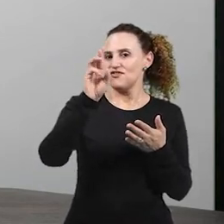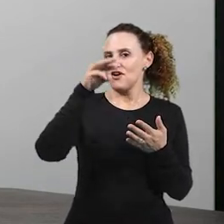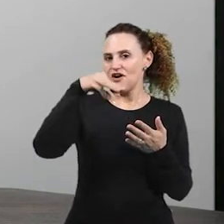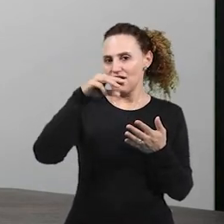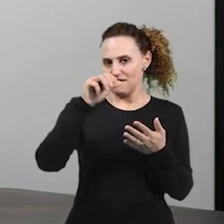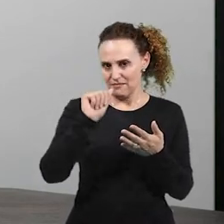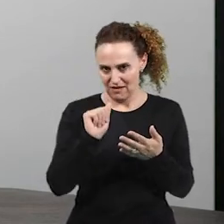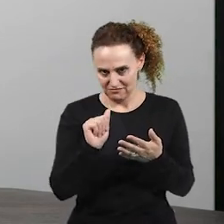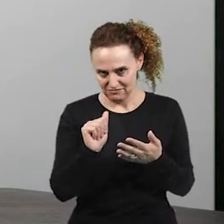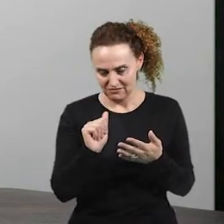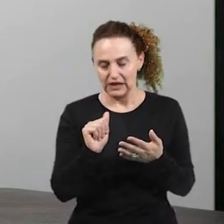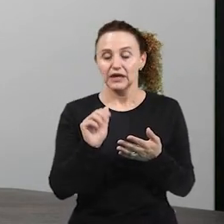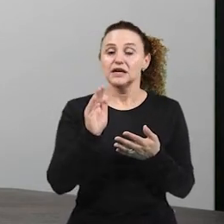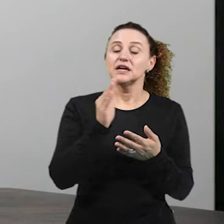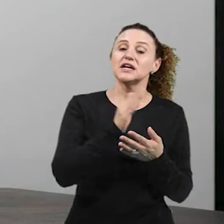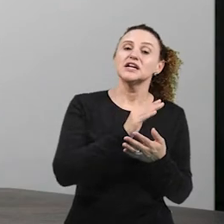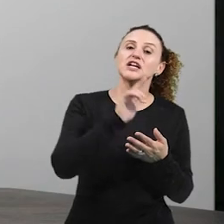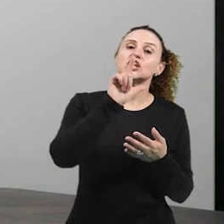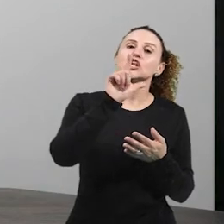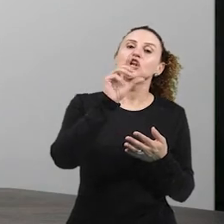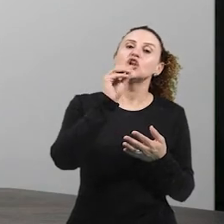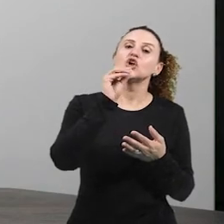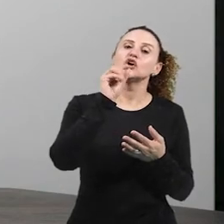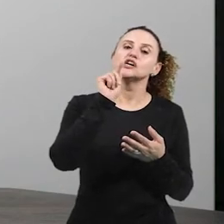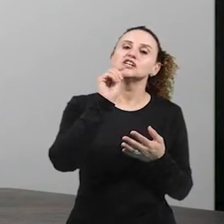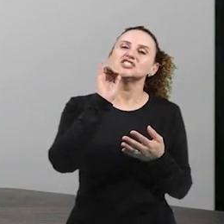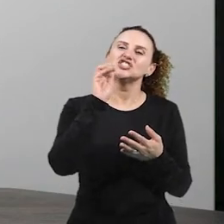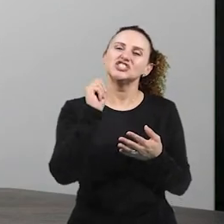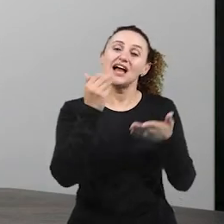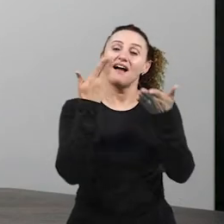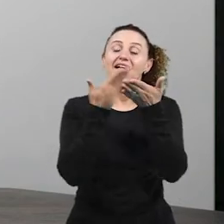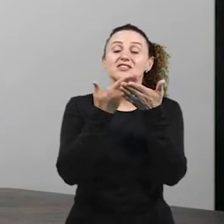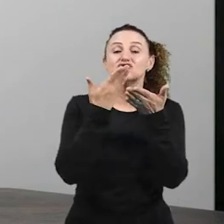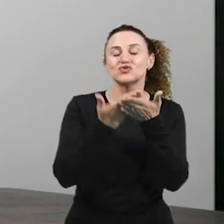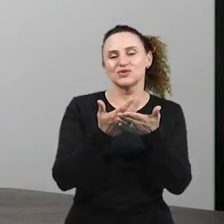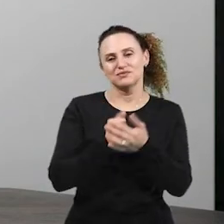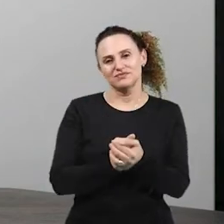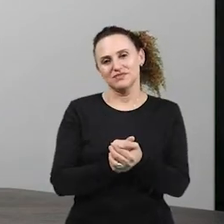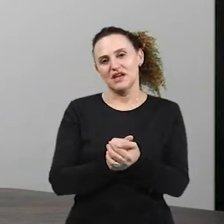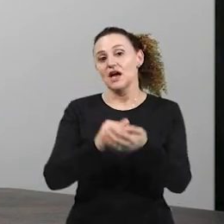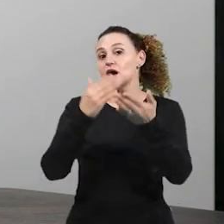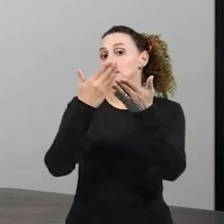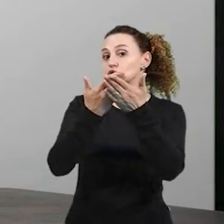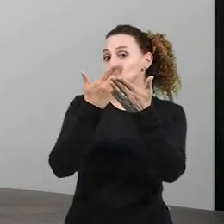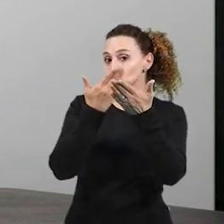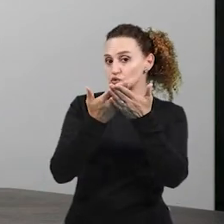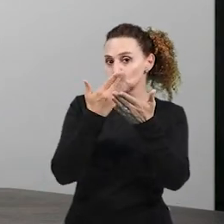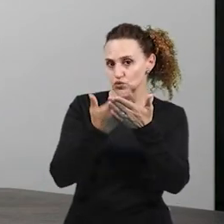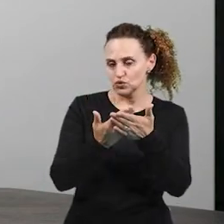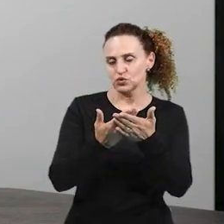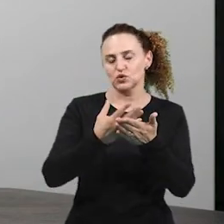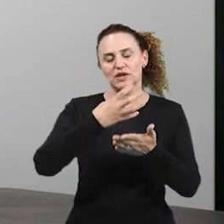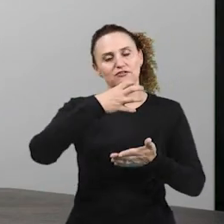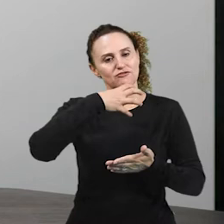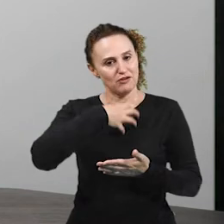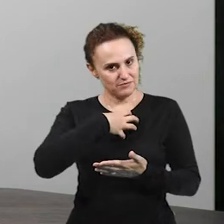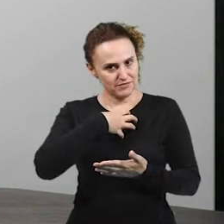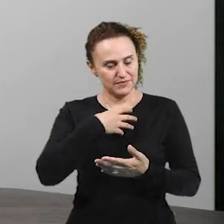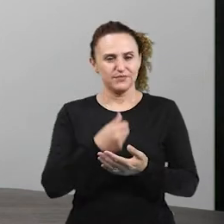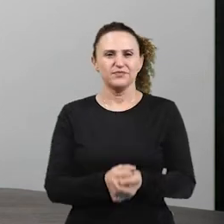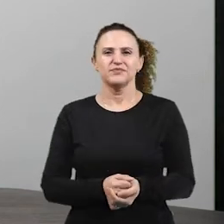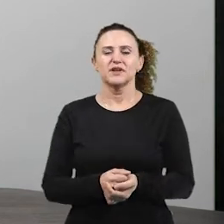estudo e o que nós vamos estudar Qual é a forma que a morfologia estuda